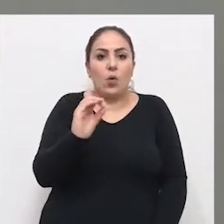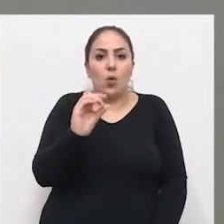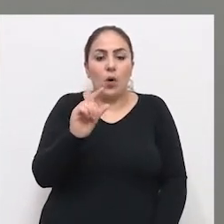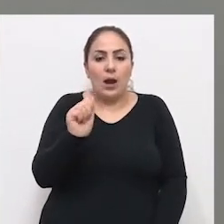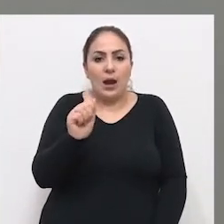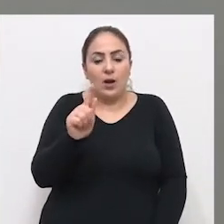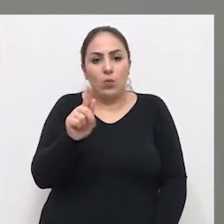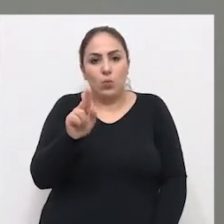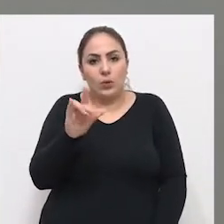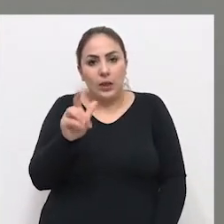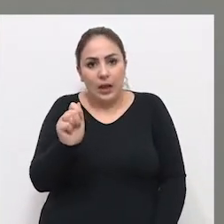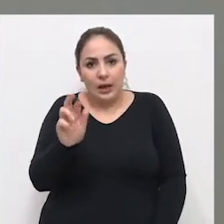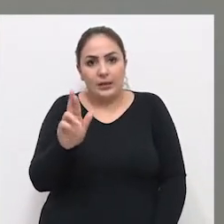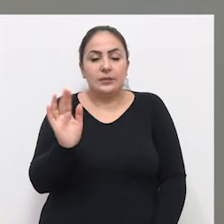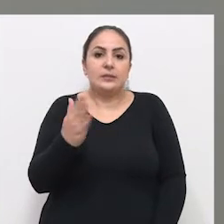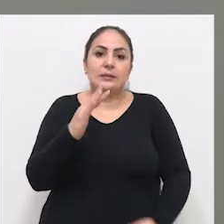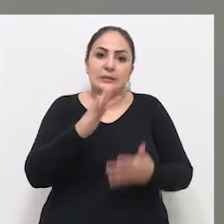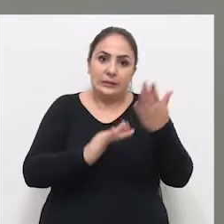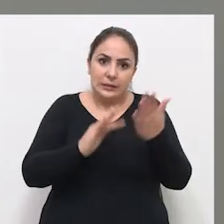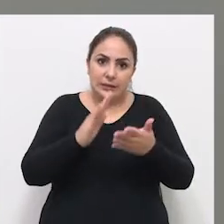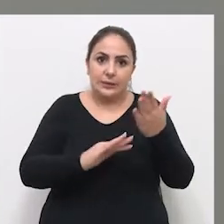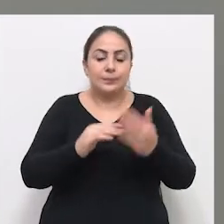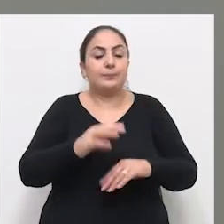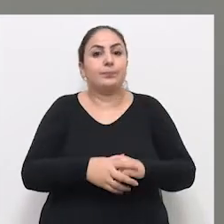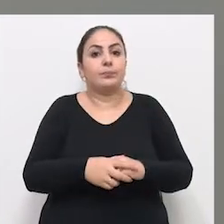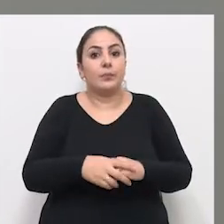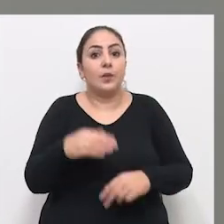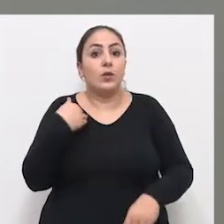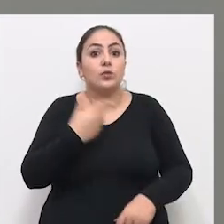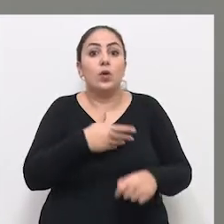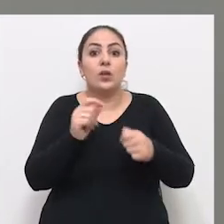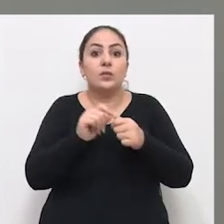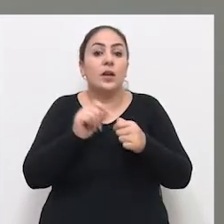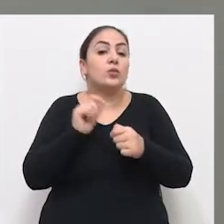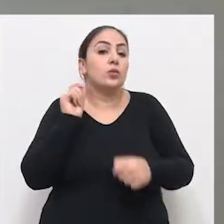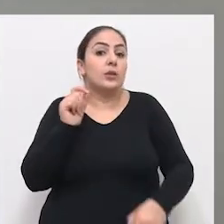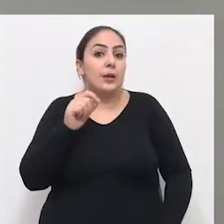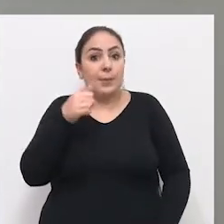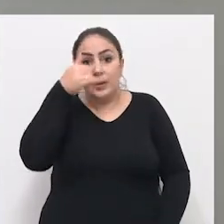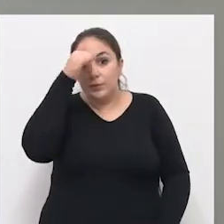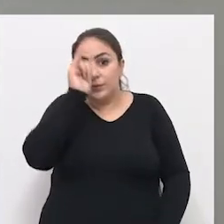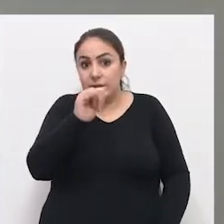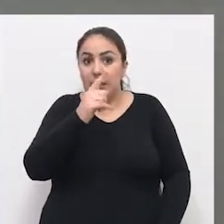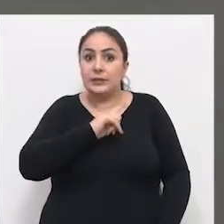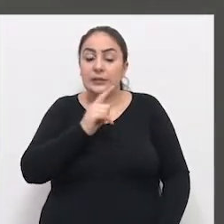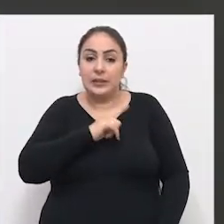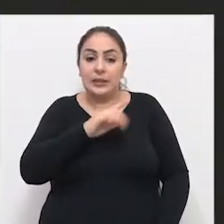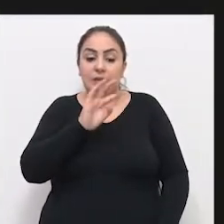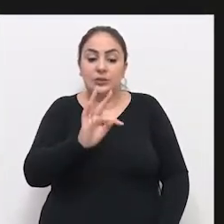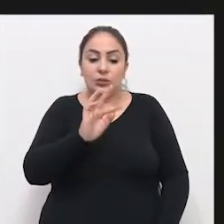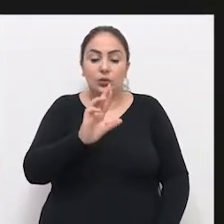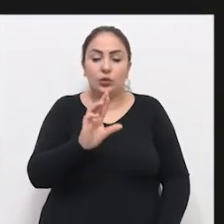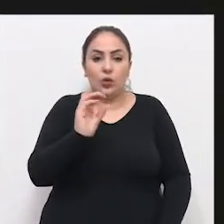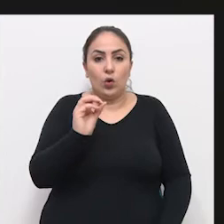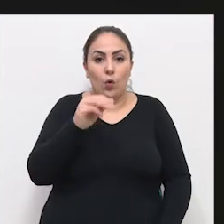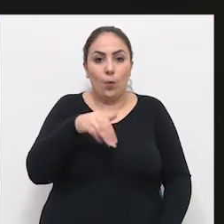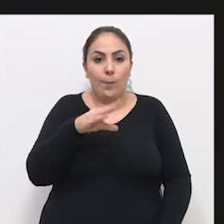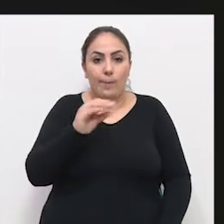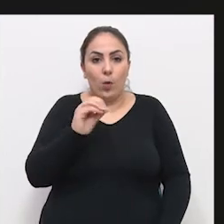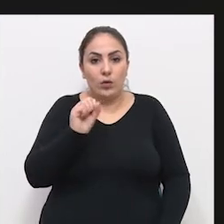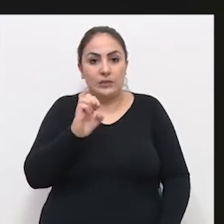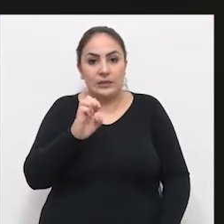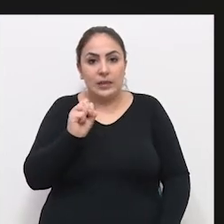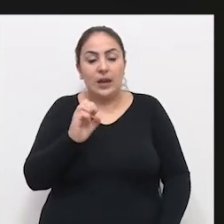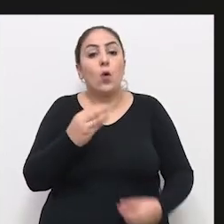para afinar o seu sangue. O que a gente faz para não ter uma trombose venosa profunda? O que a gente faz para prevenir